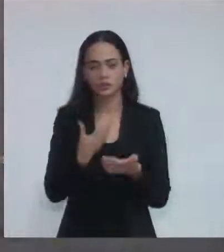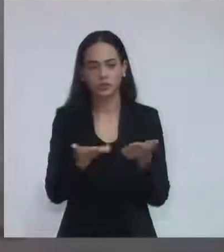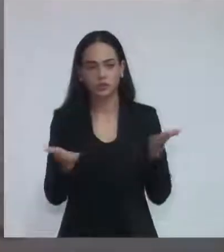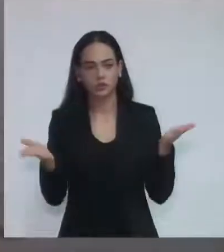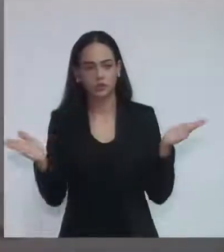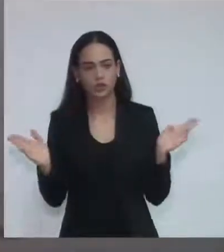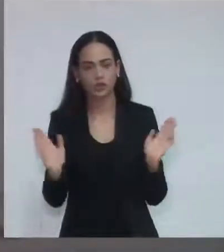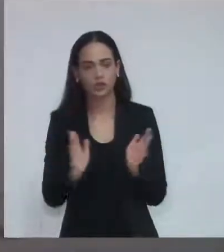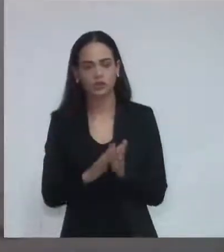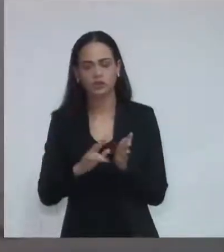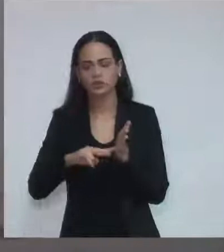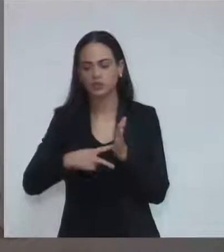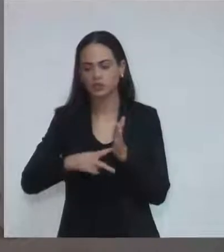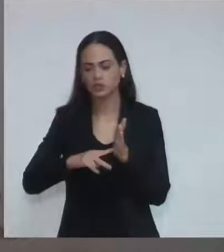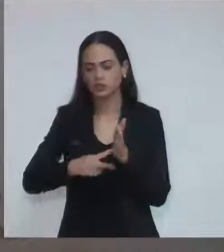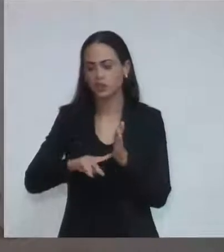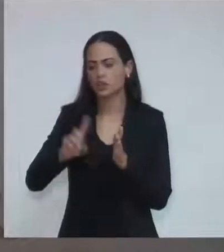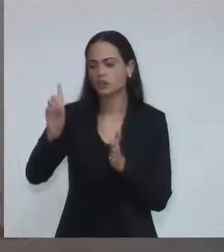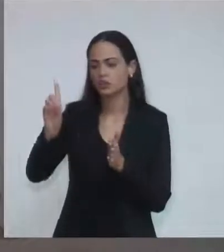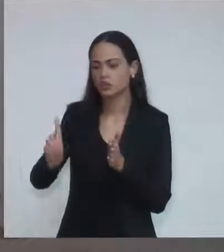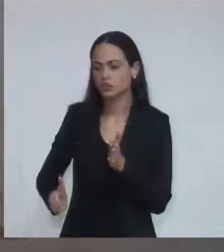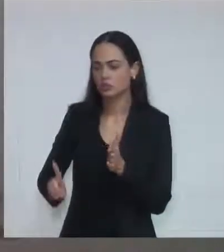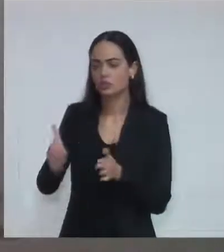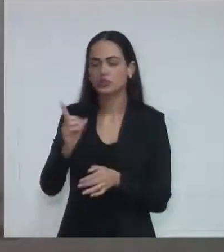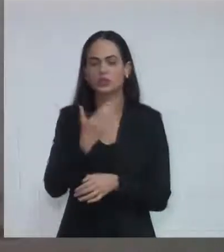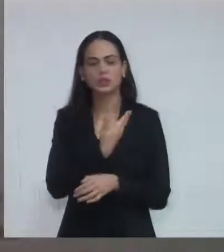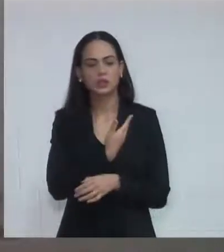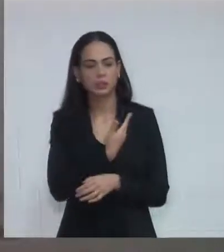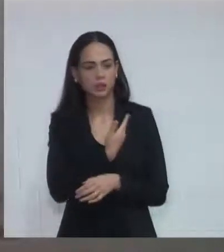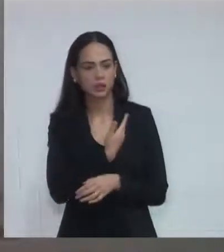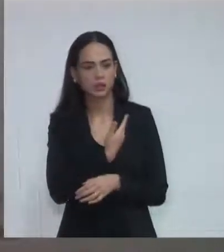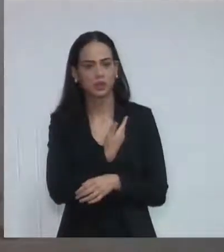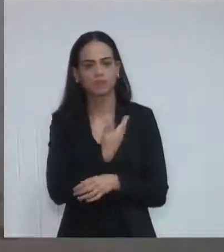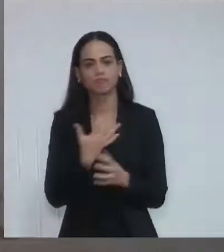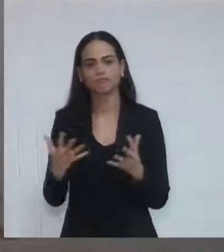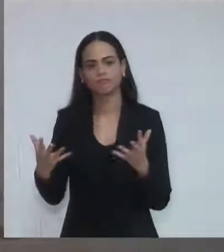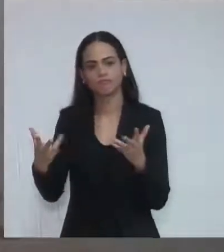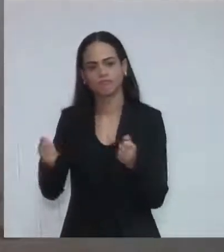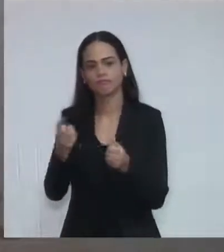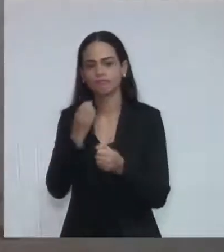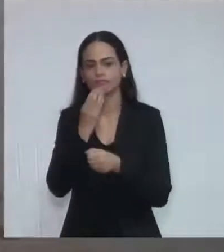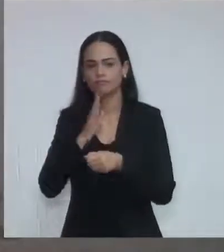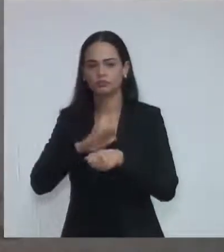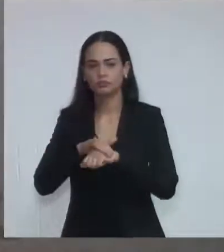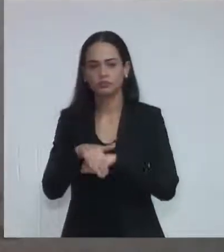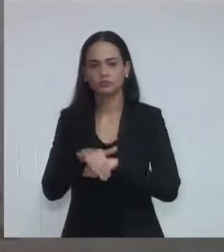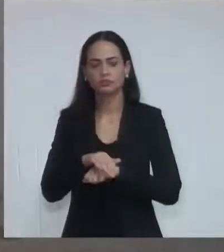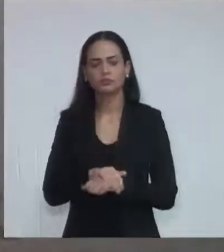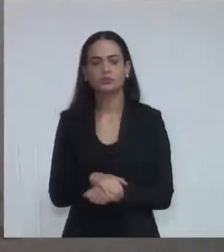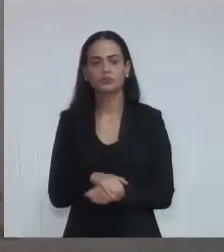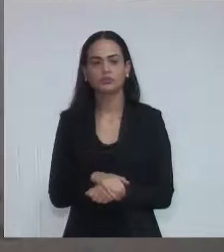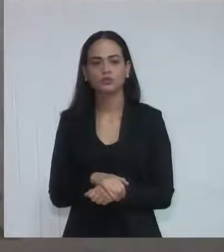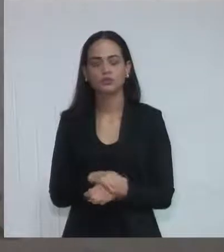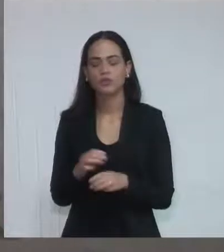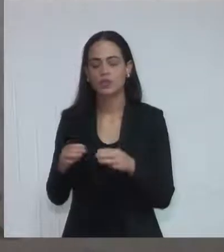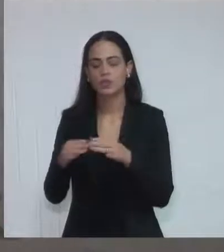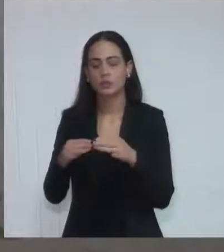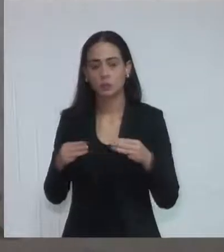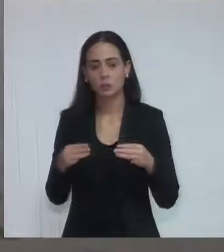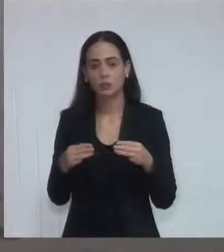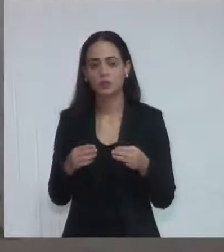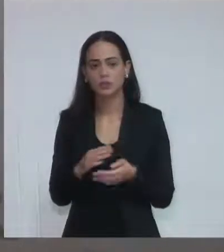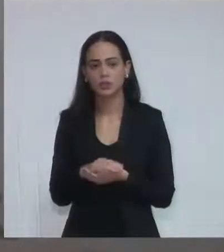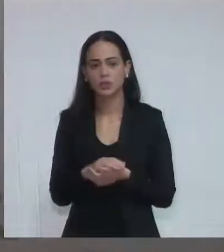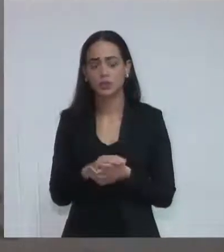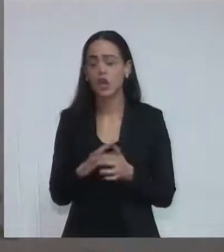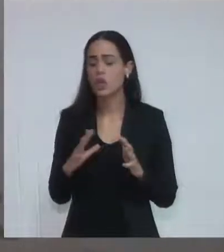sindicato, secretários, diretores, amigos. Senhor presidente, essa moção, primeiramente sou